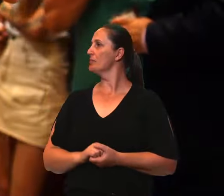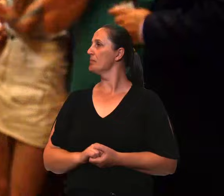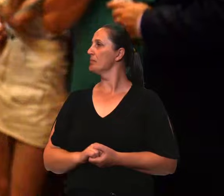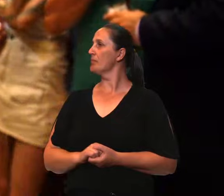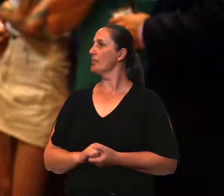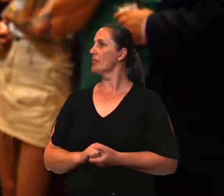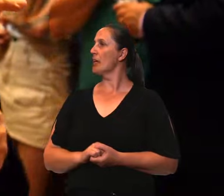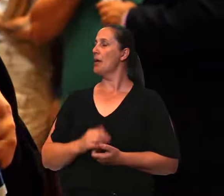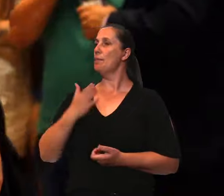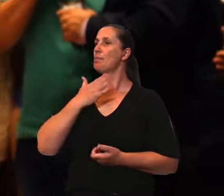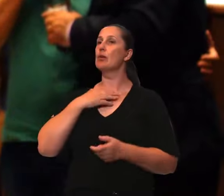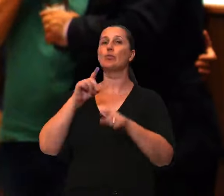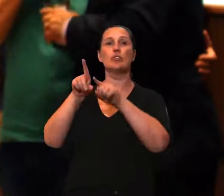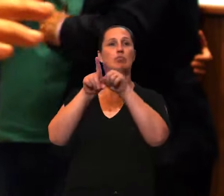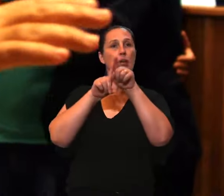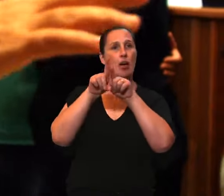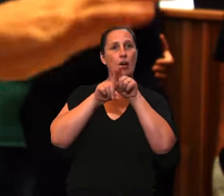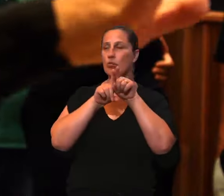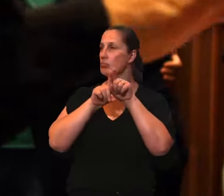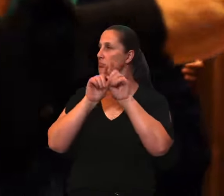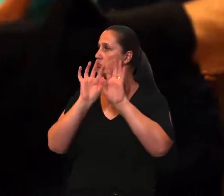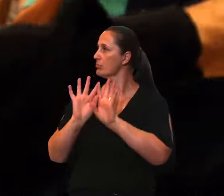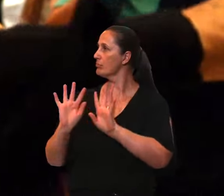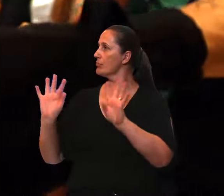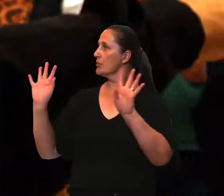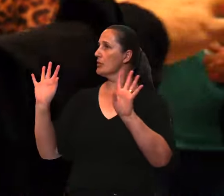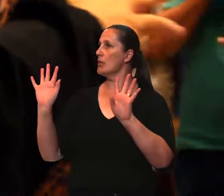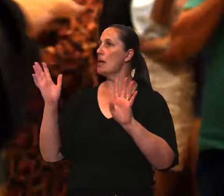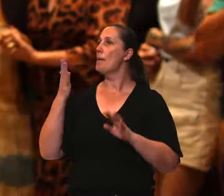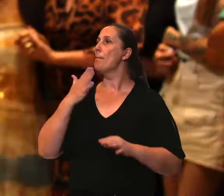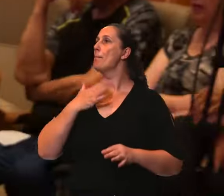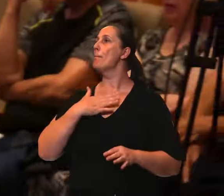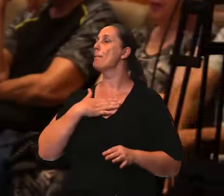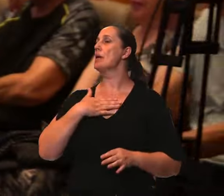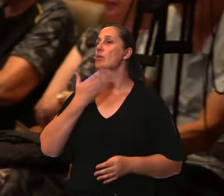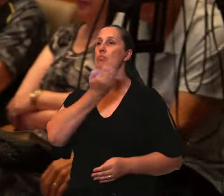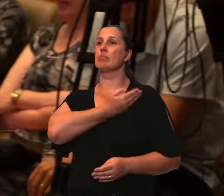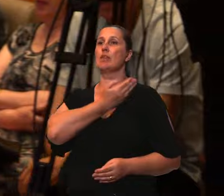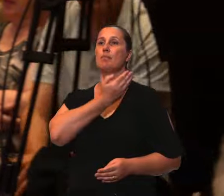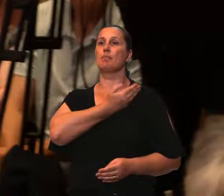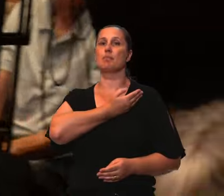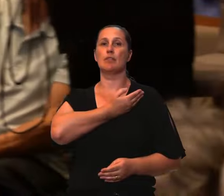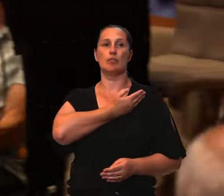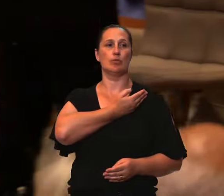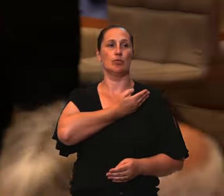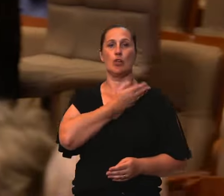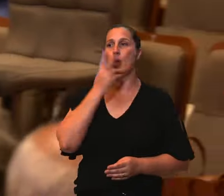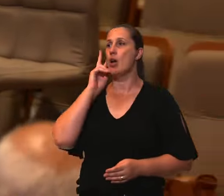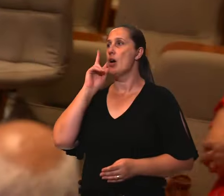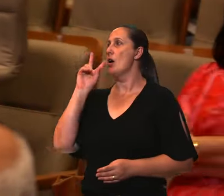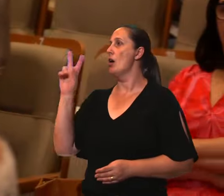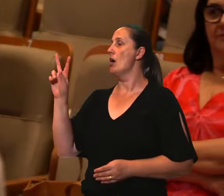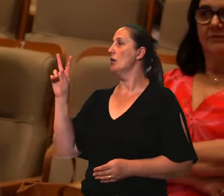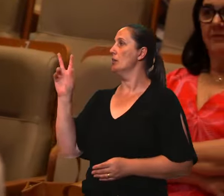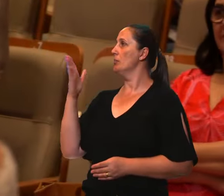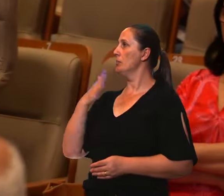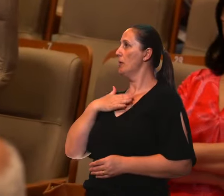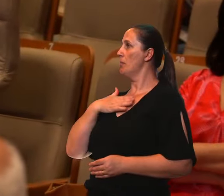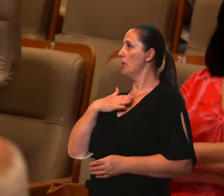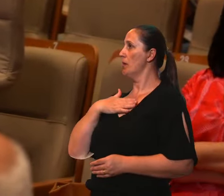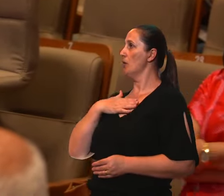irmãos que estão aqui na frente meus irmãos meus queridos e queridas que estão aqui na frente olhem para mim olhem para mim